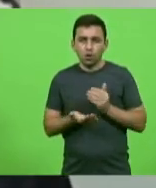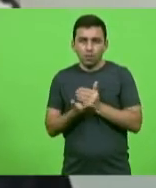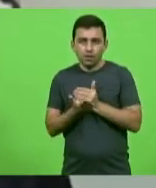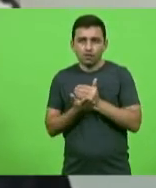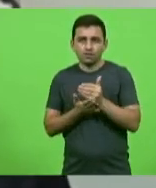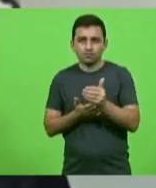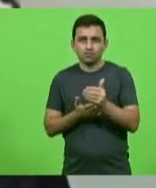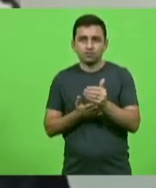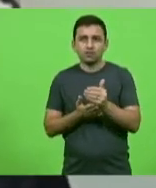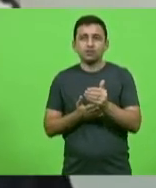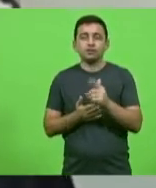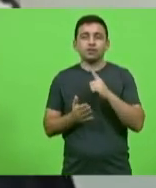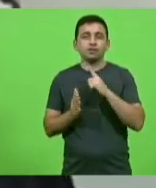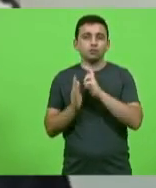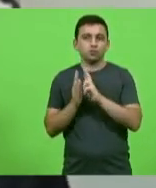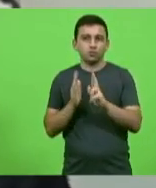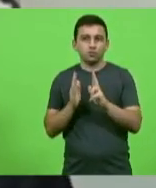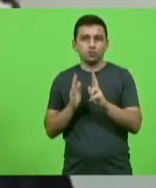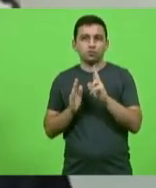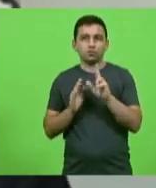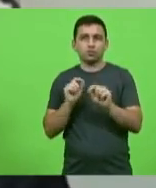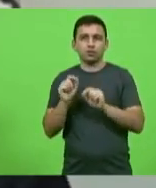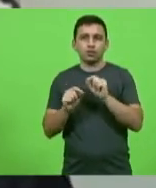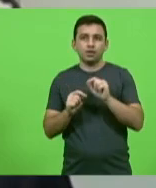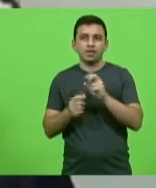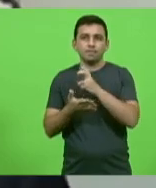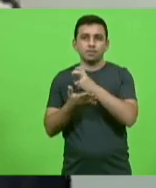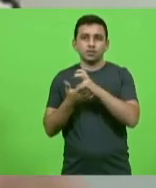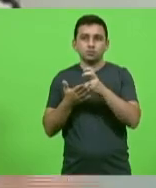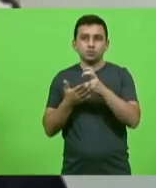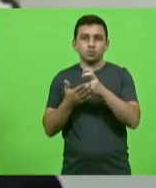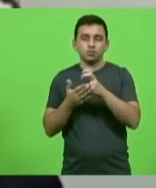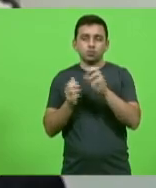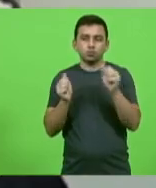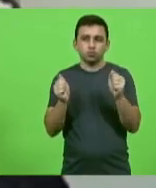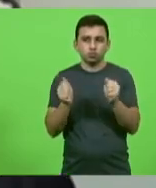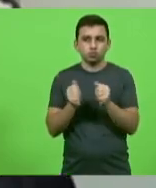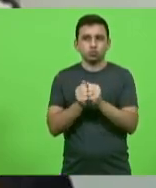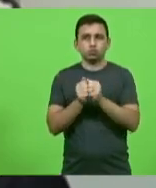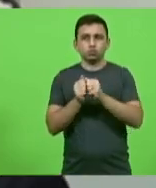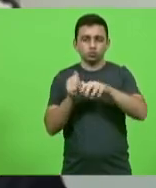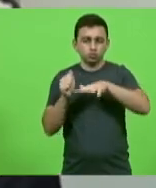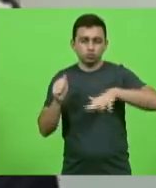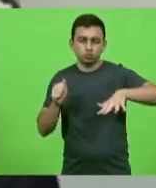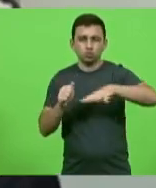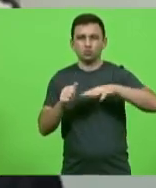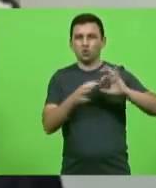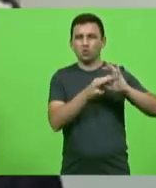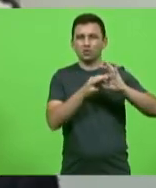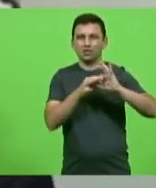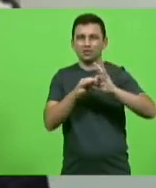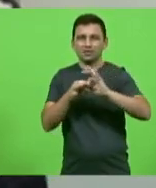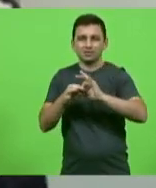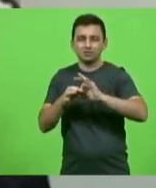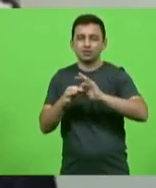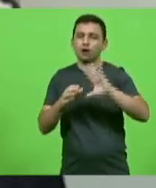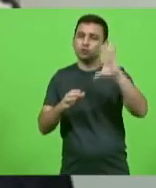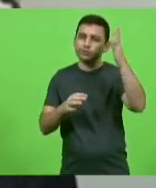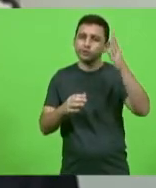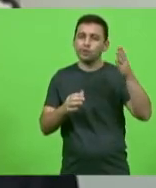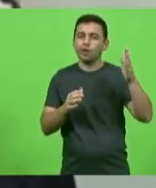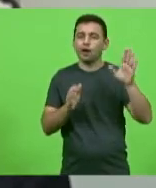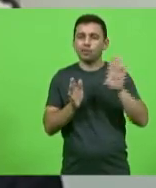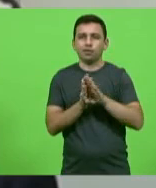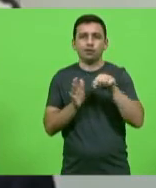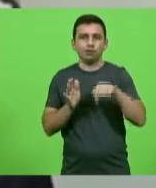inaugural resultaram na denominação de impeachment de conjunto da obra de todo esse contexto que chegou até nós